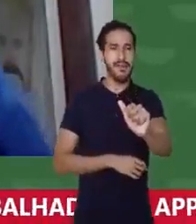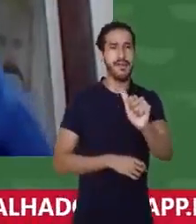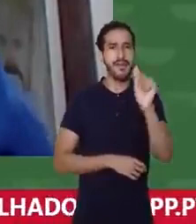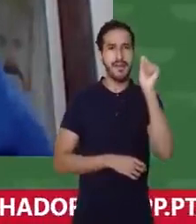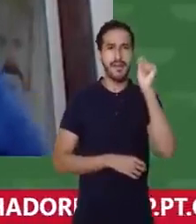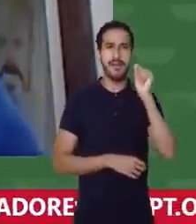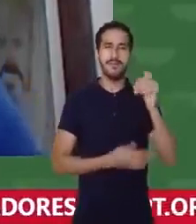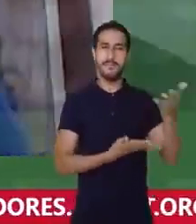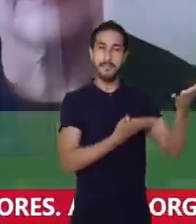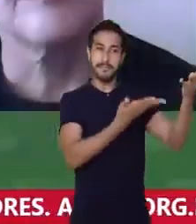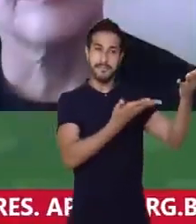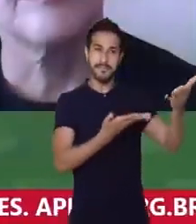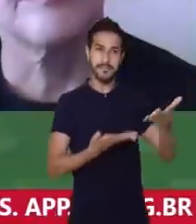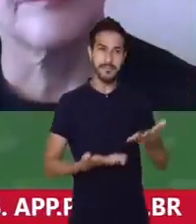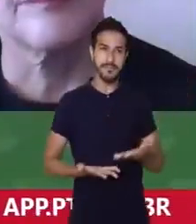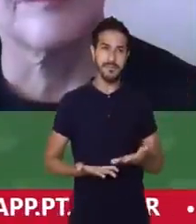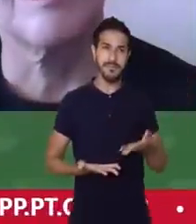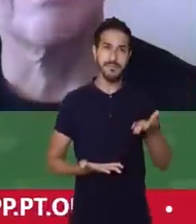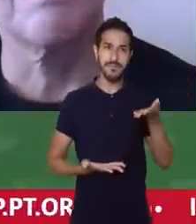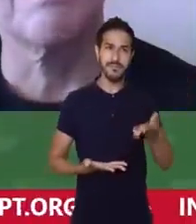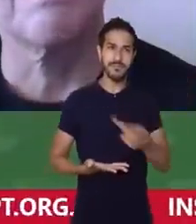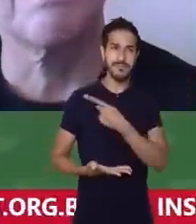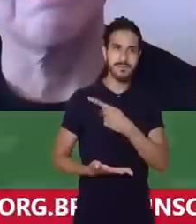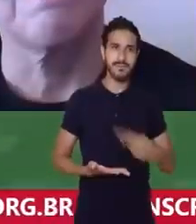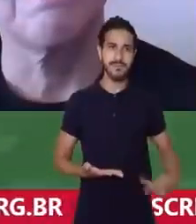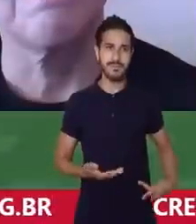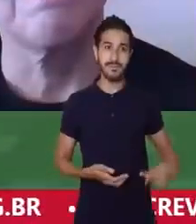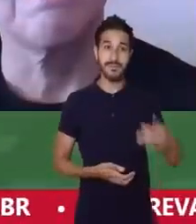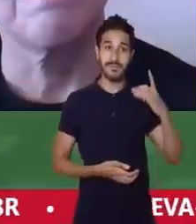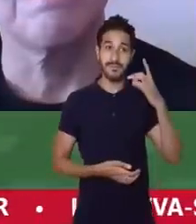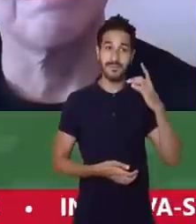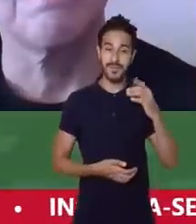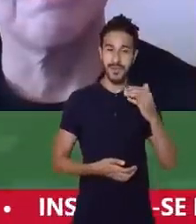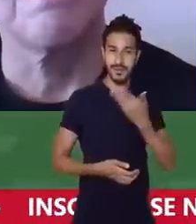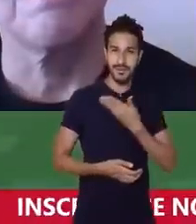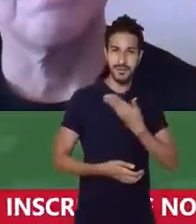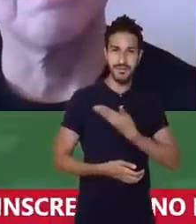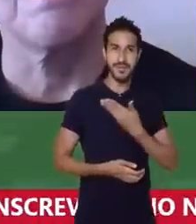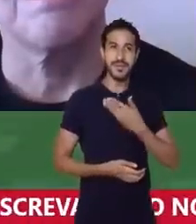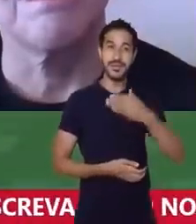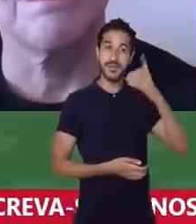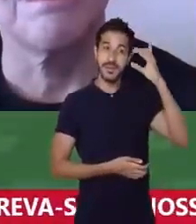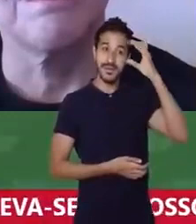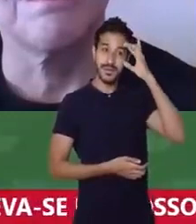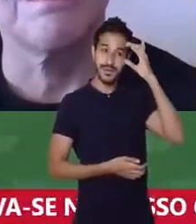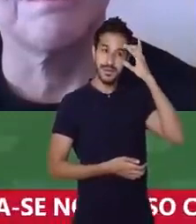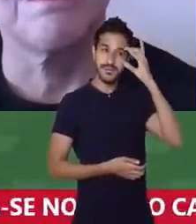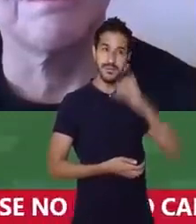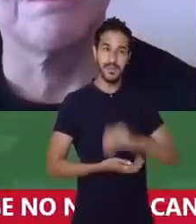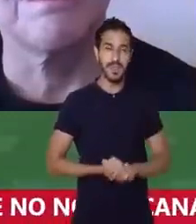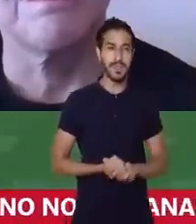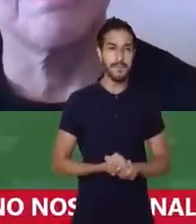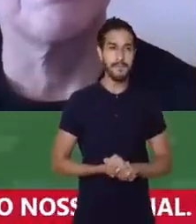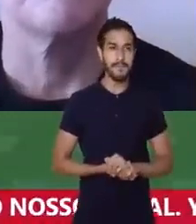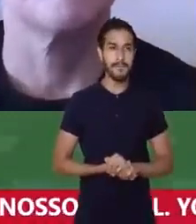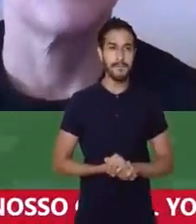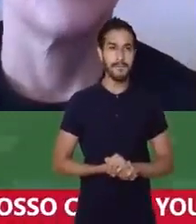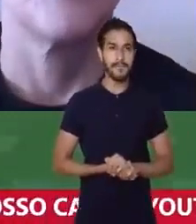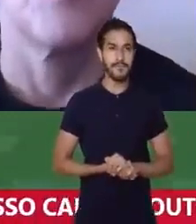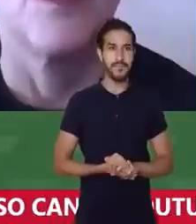Seja muito bem-vinda, presidenta, companheira Dilma Vana Rousseff.